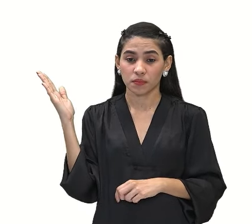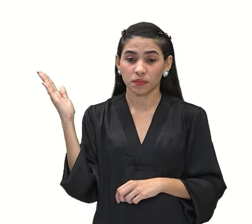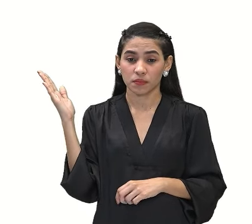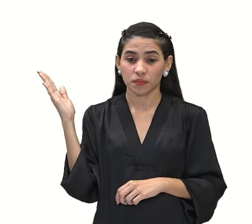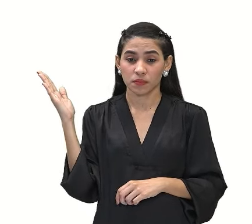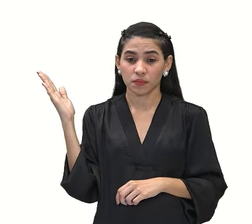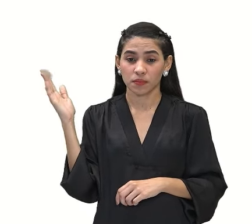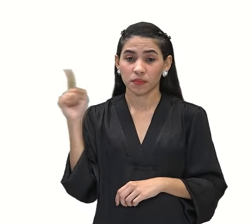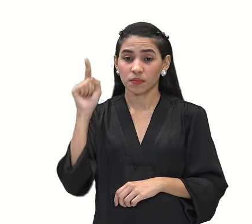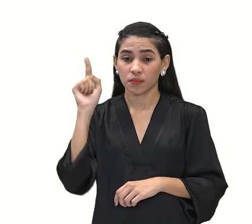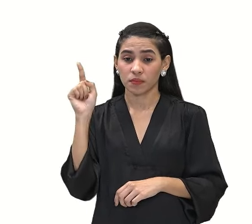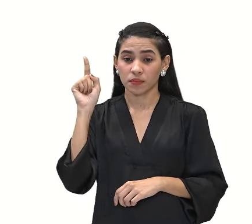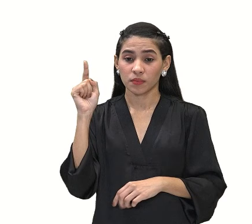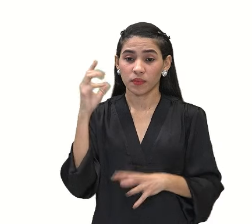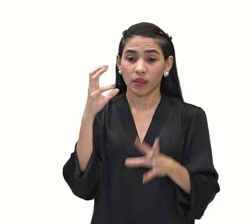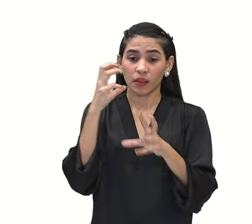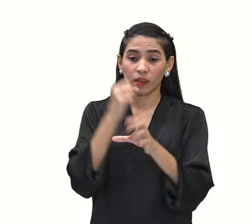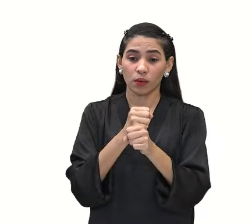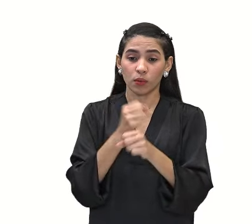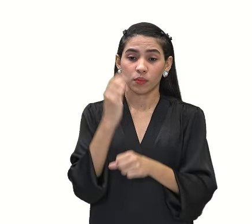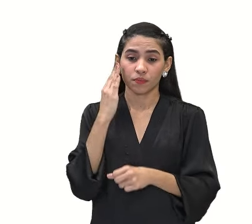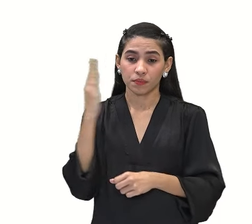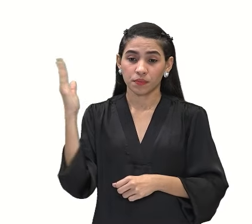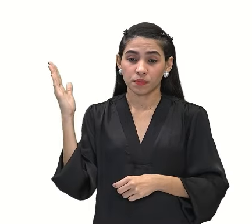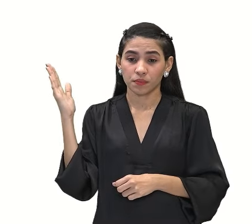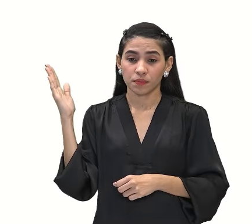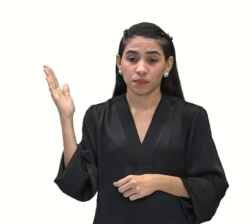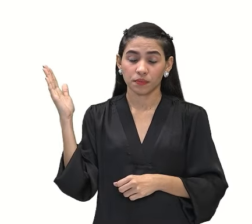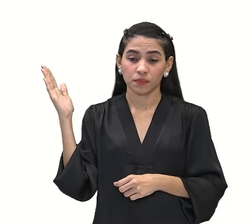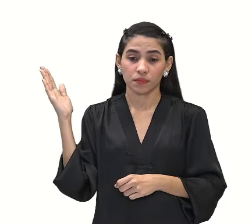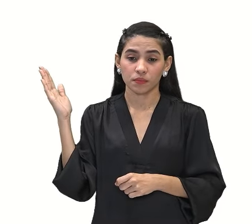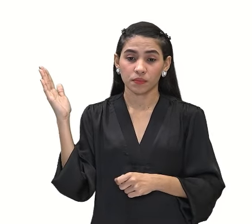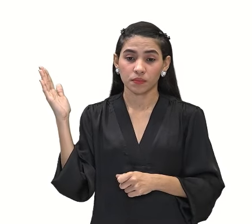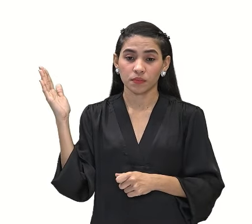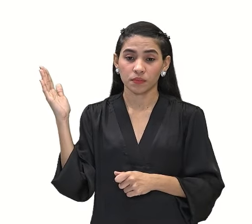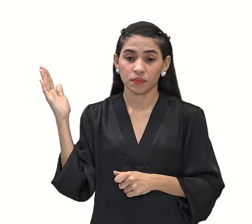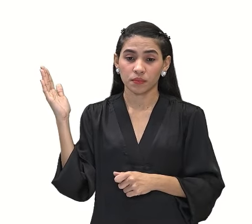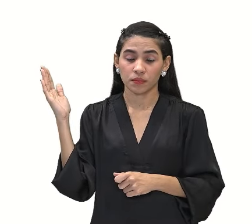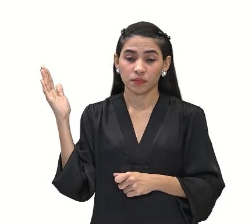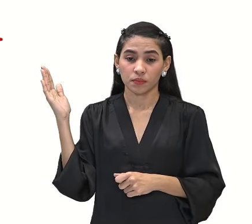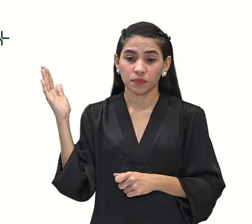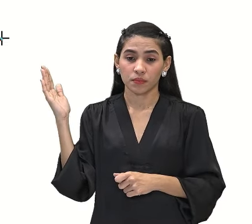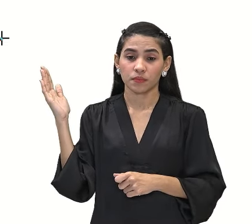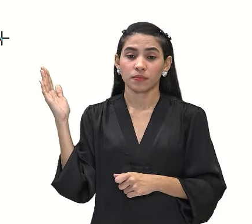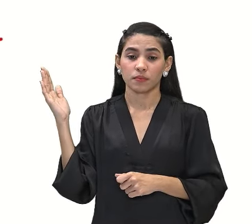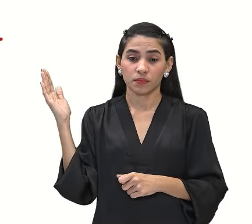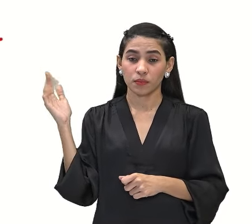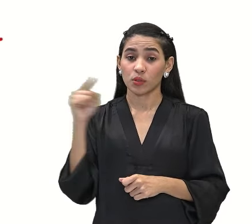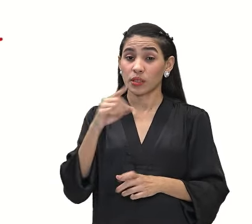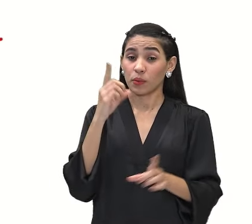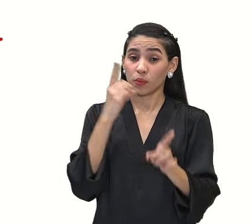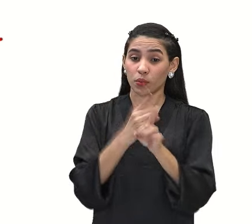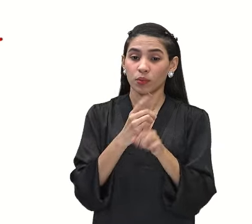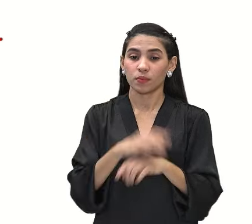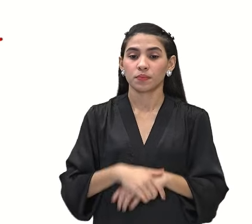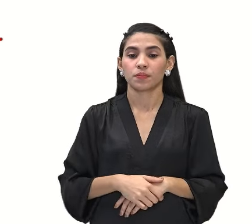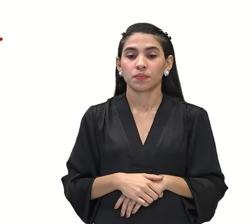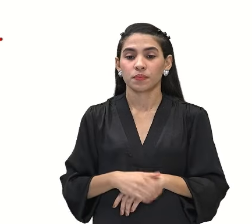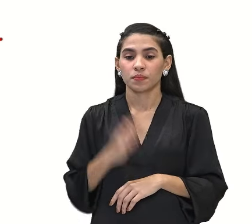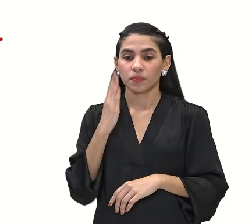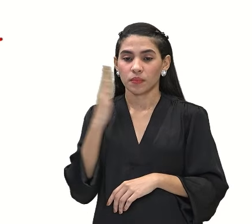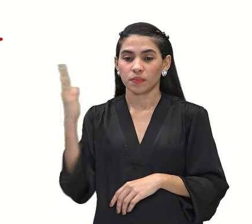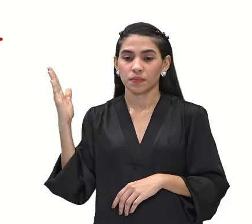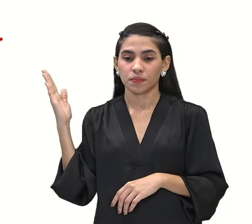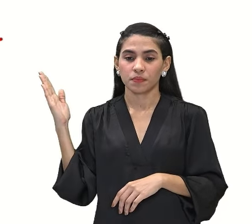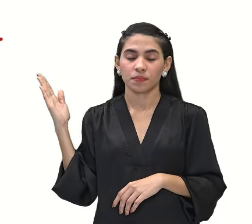18 vai 1 3 x 3 9 e 1 10 chegamos a isso ó 4 6 e